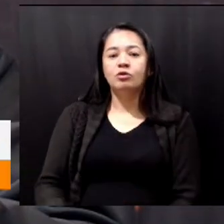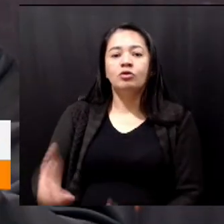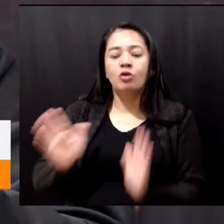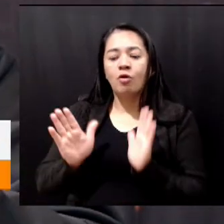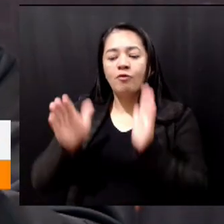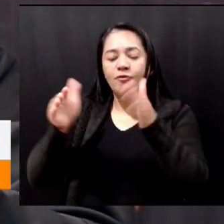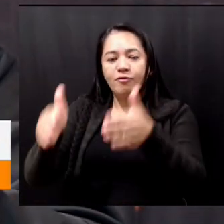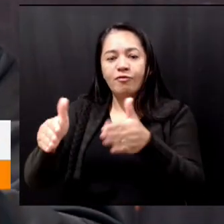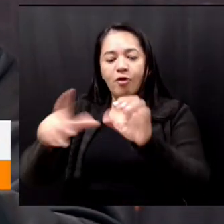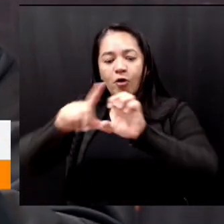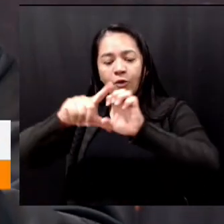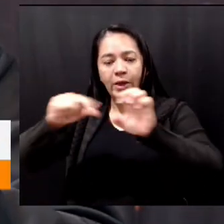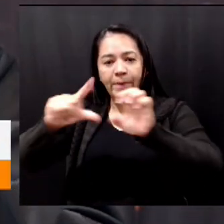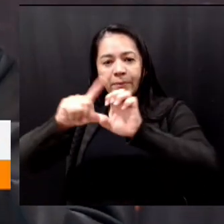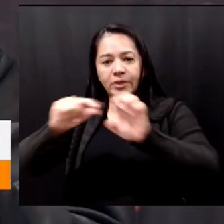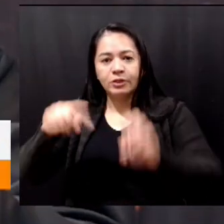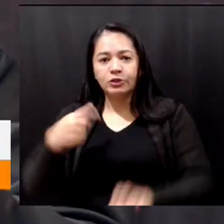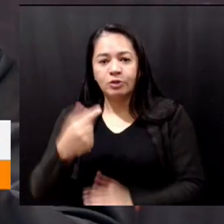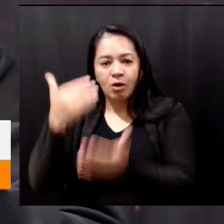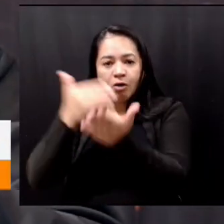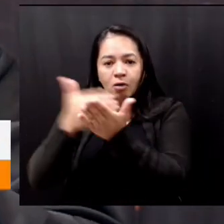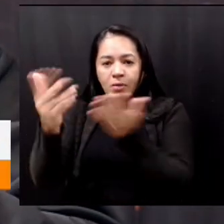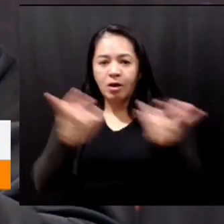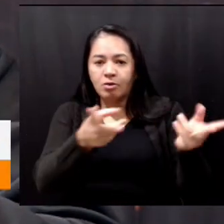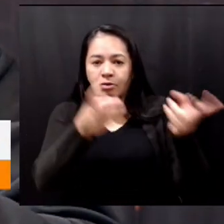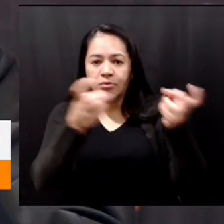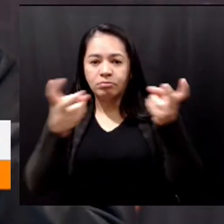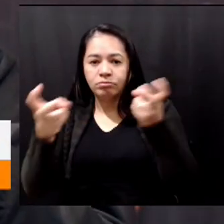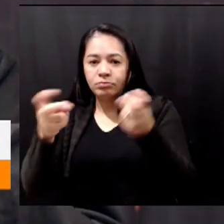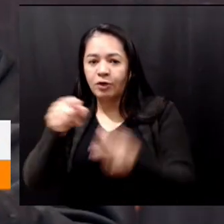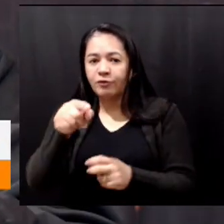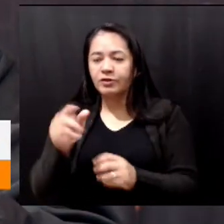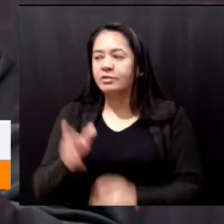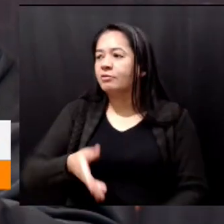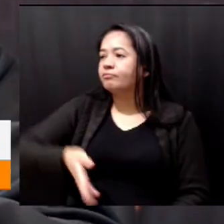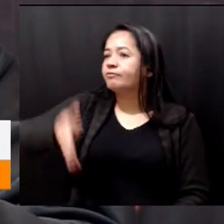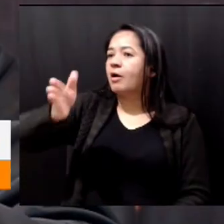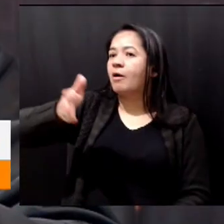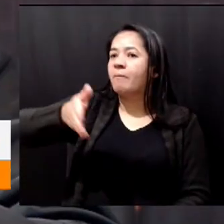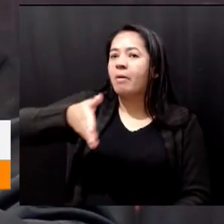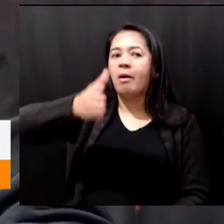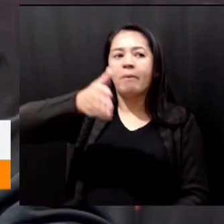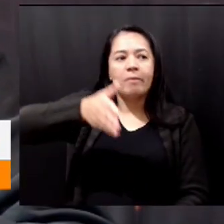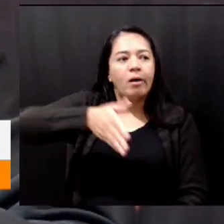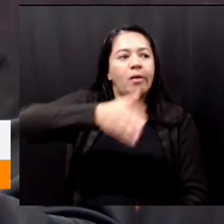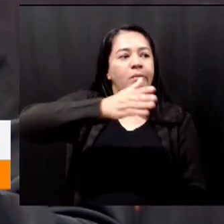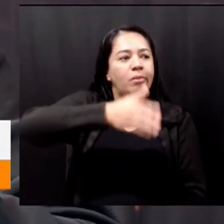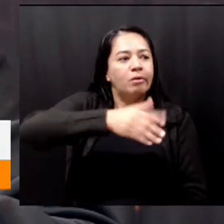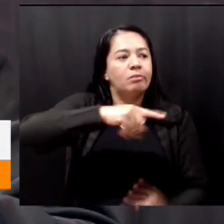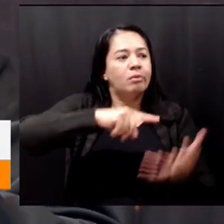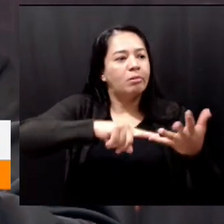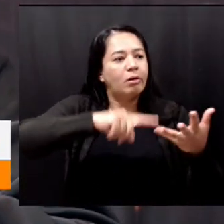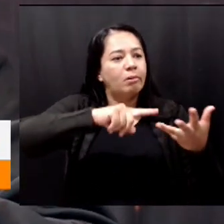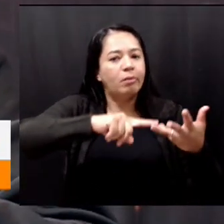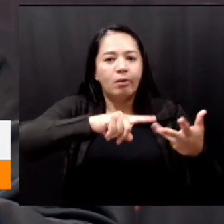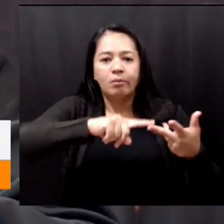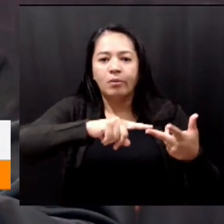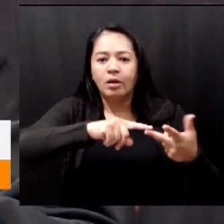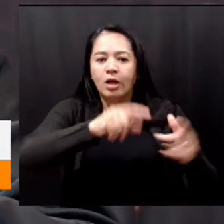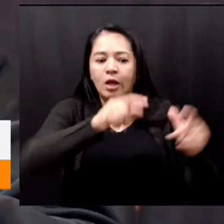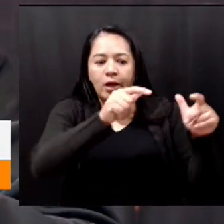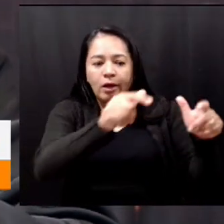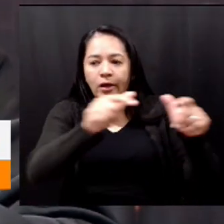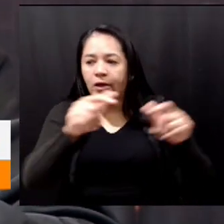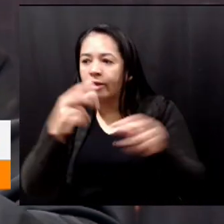a ver isso aí. Você vai no Mackenzie, você tem isso. Você vai lá na Mandic, você tem isso. Você vai na Unicamp, nem se fala, né, com os programas